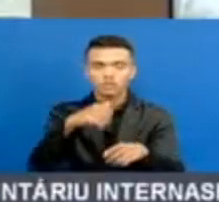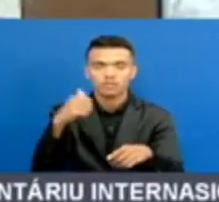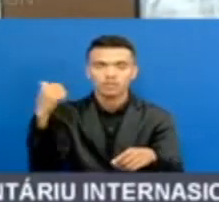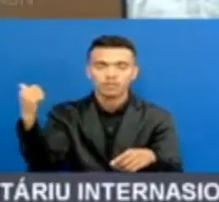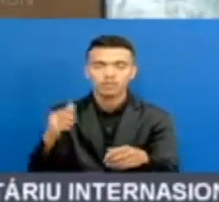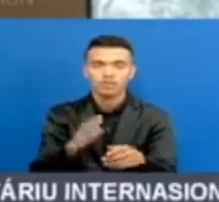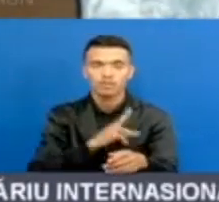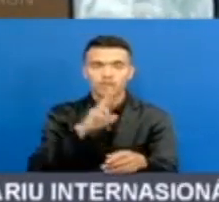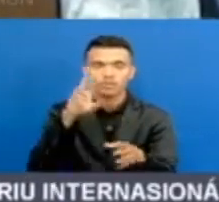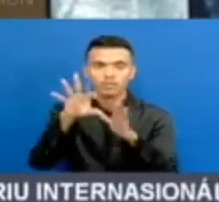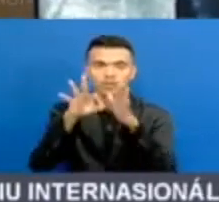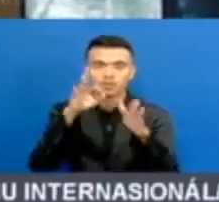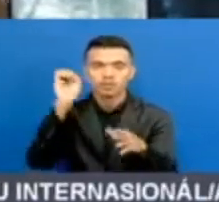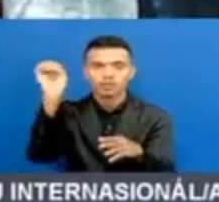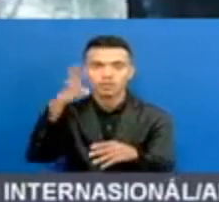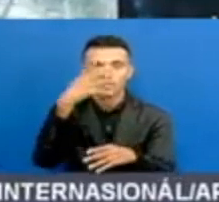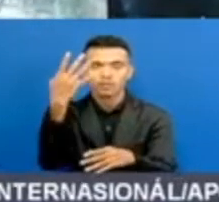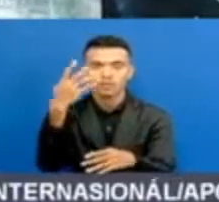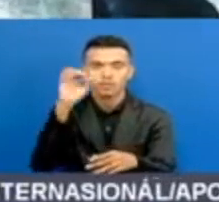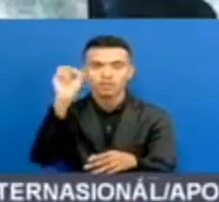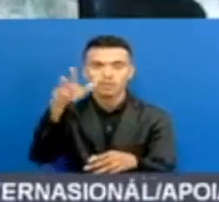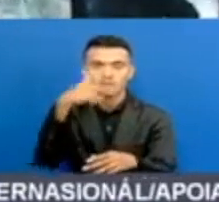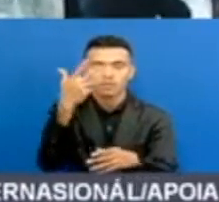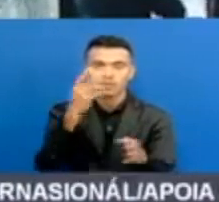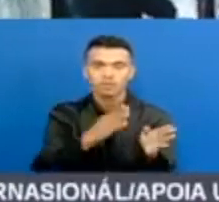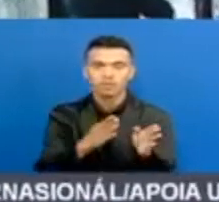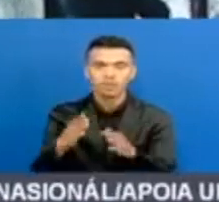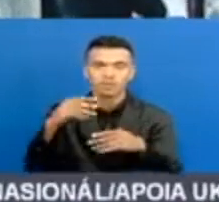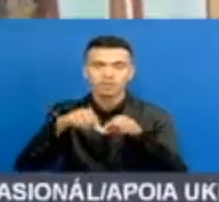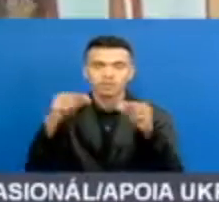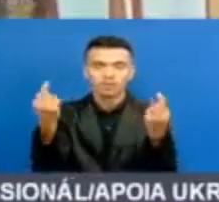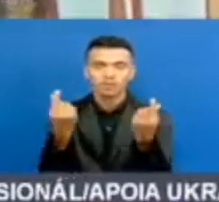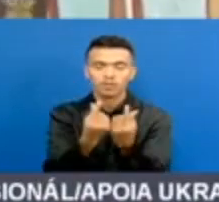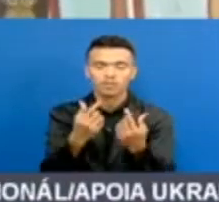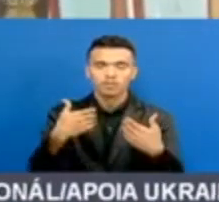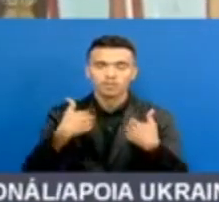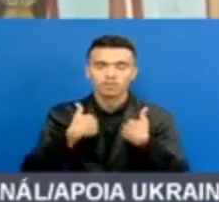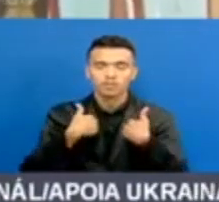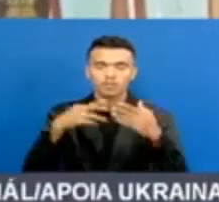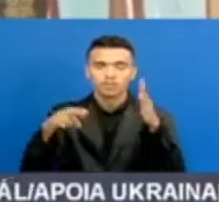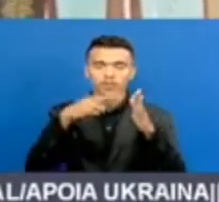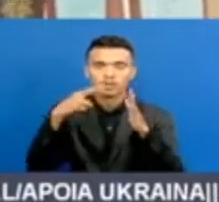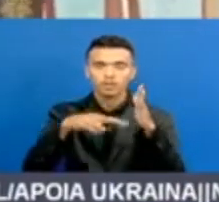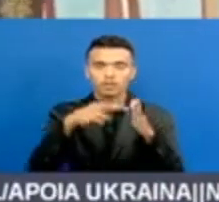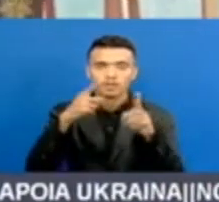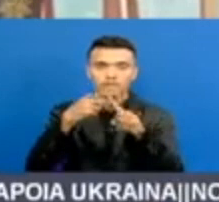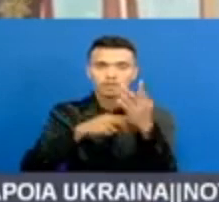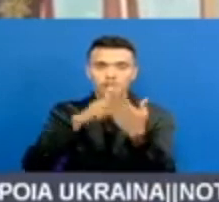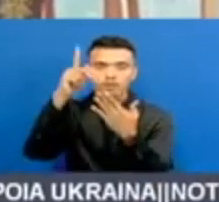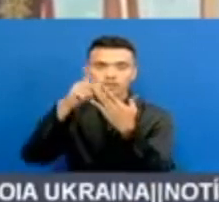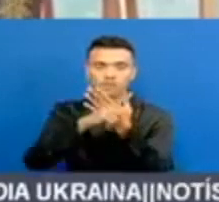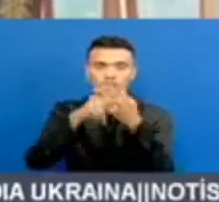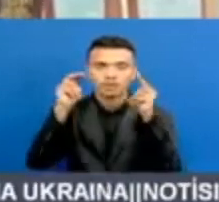retan 14 e 13 ita forma um grupo comunitário atunune e uma orientação que ata abrir ne tem